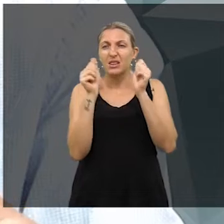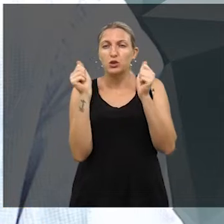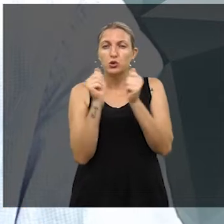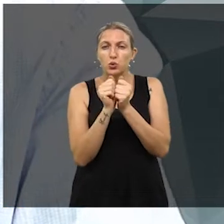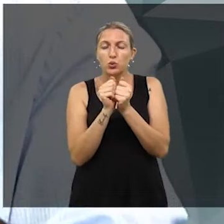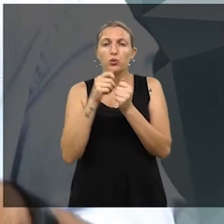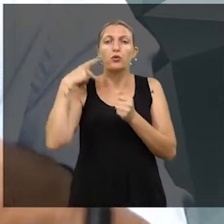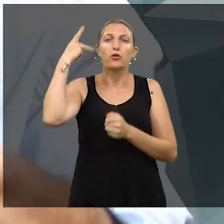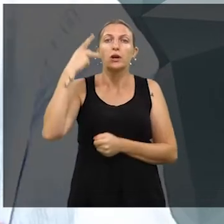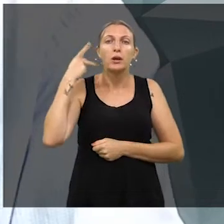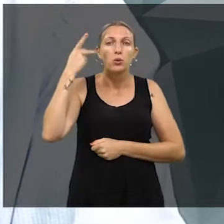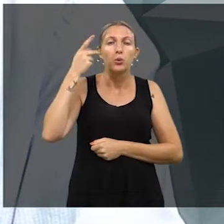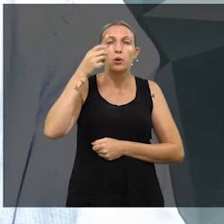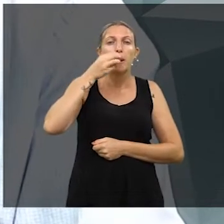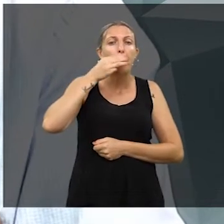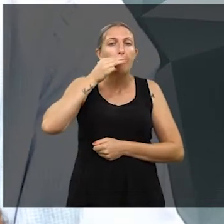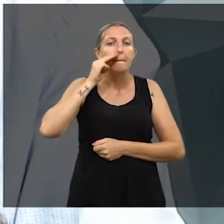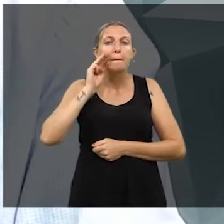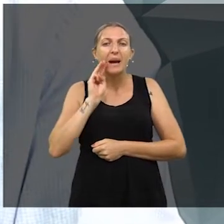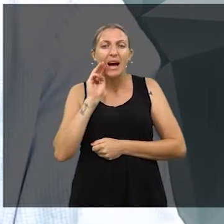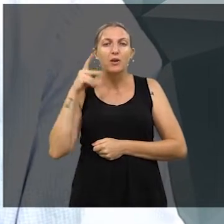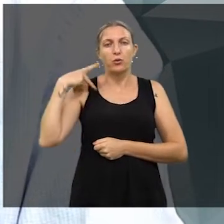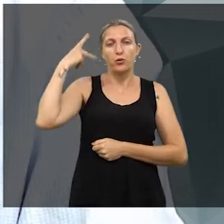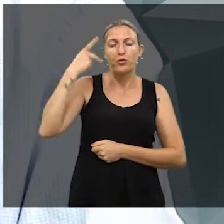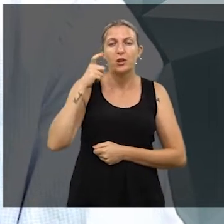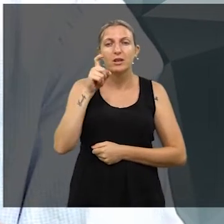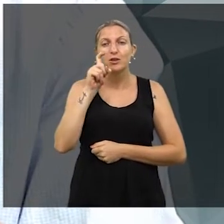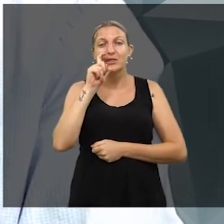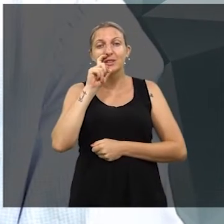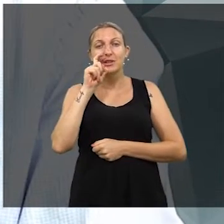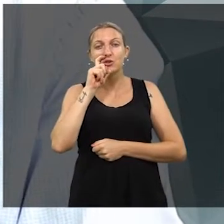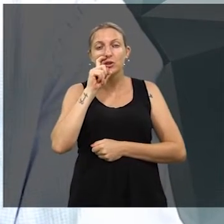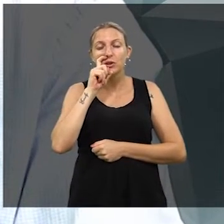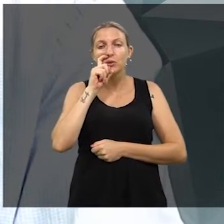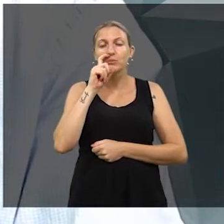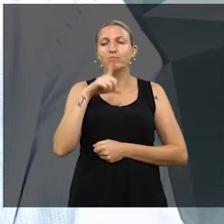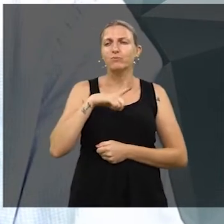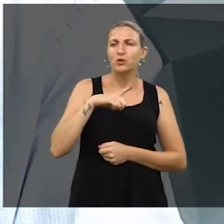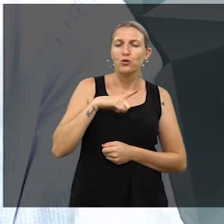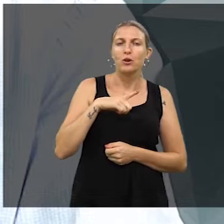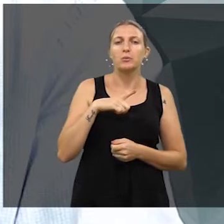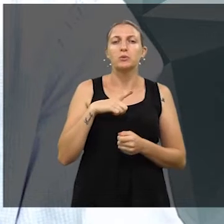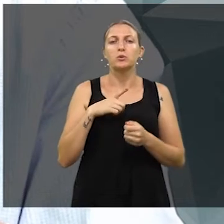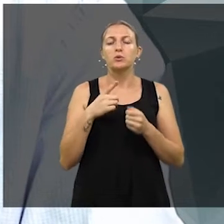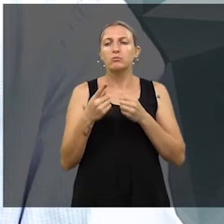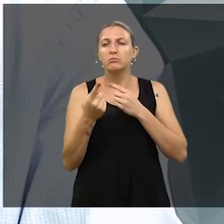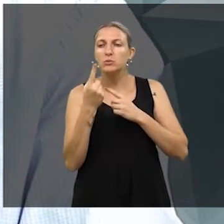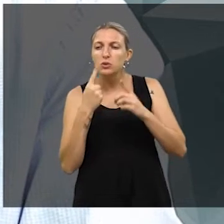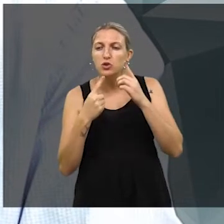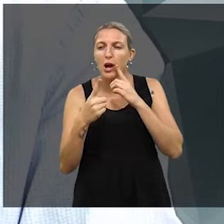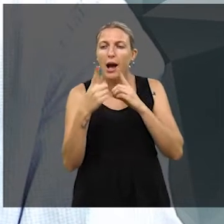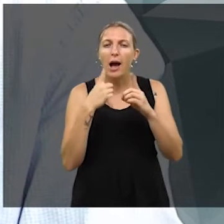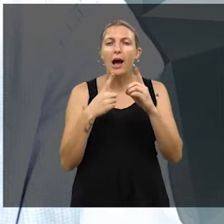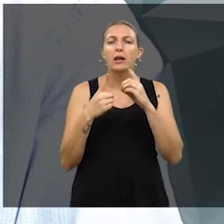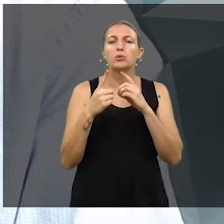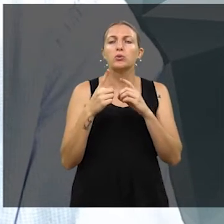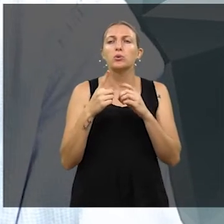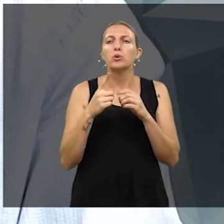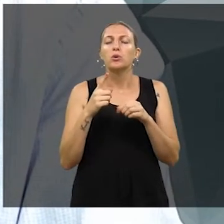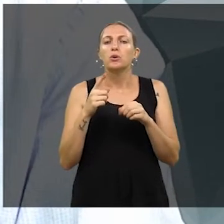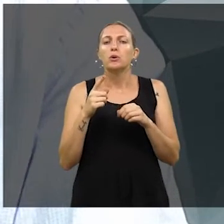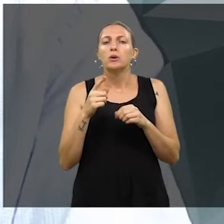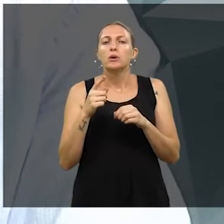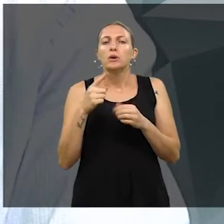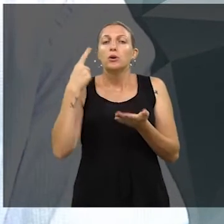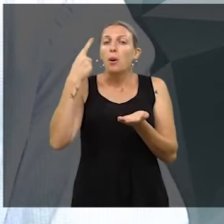vereador Serginho, mas que foi uma emenda dialogada com os vereadores, referentes a também um valor de R$250 mil que a gente